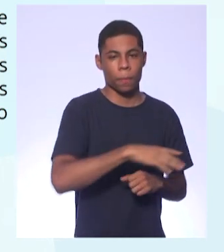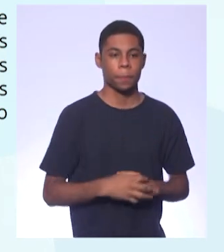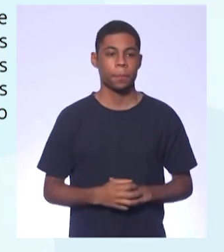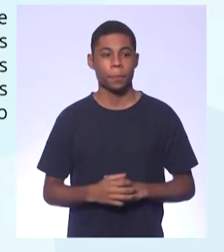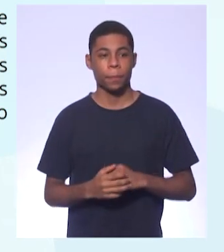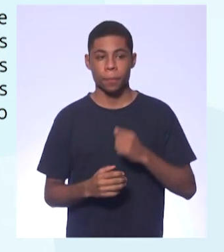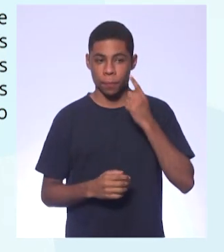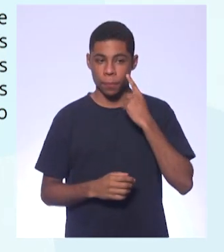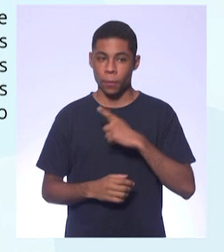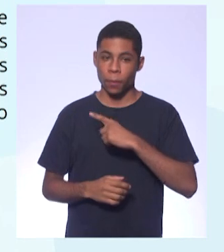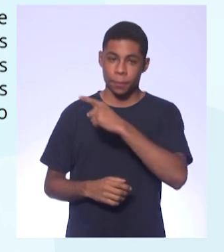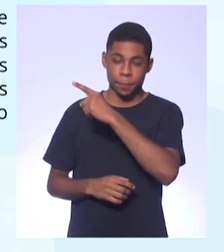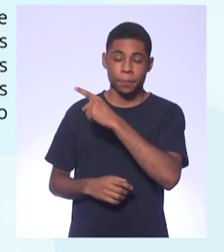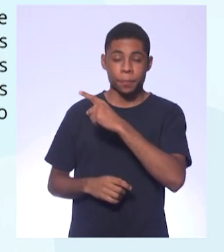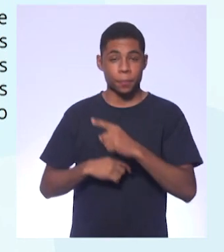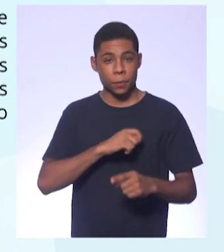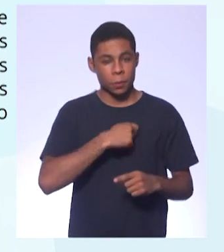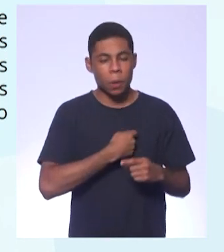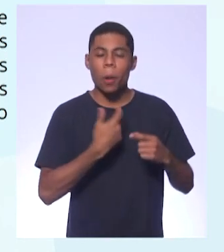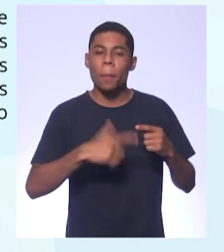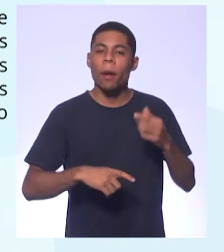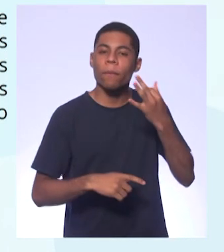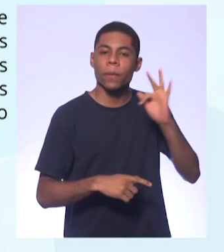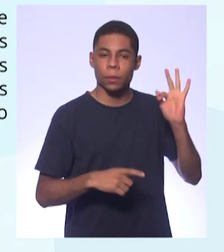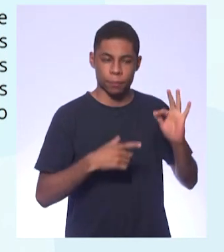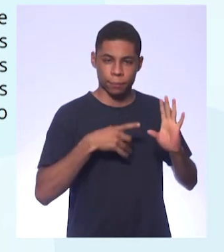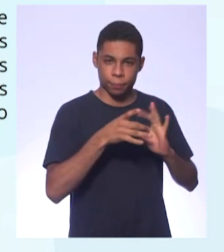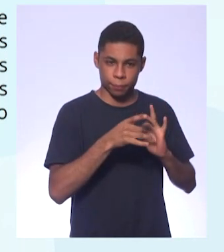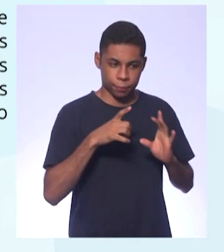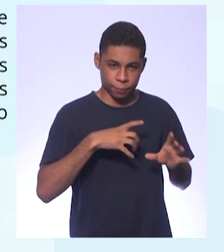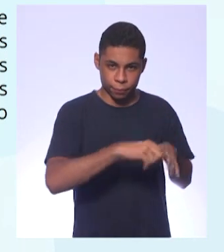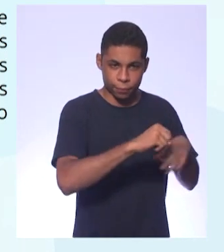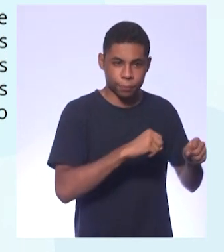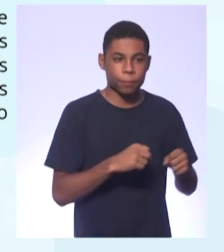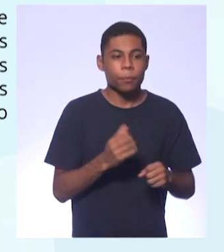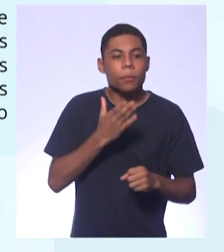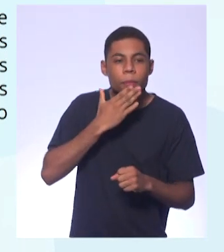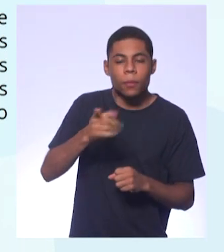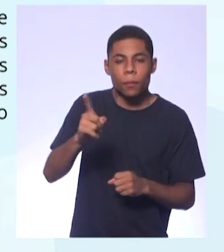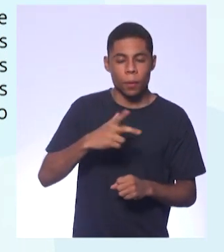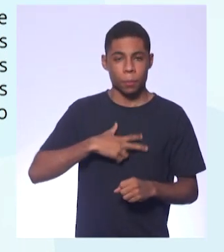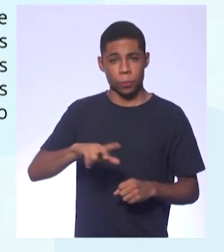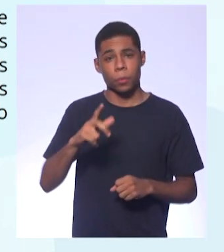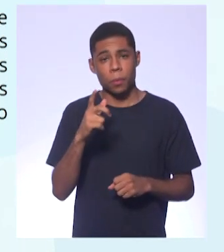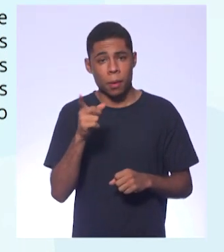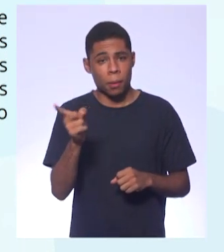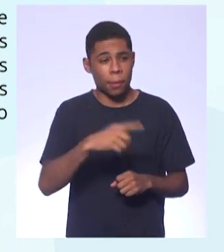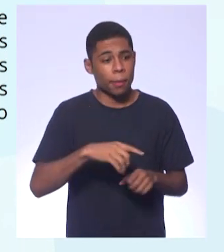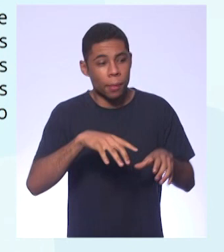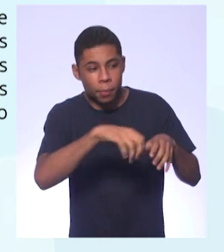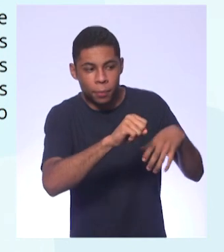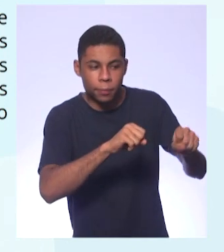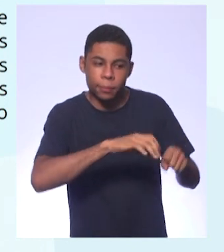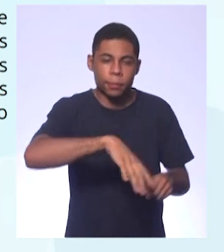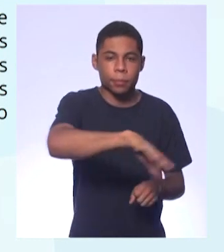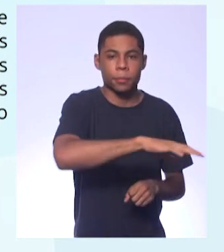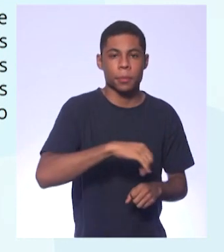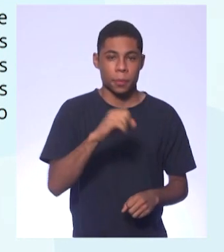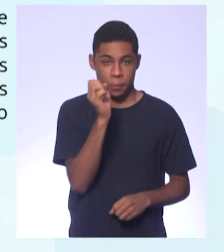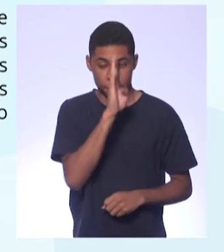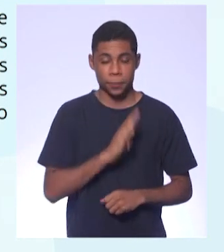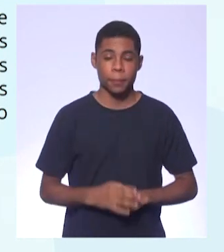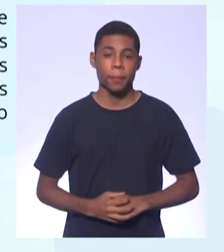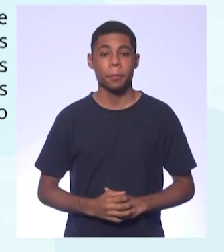lá: expansionismo espanhol e francês forçou o Estado português a consolidar o seu domínio colonial no Brasil. O controle